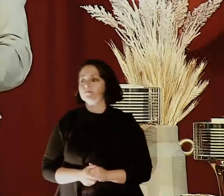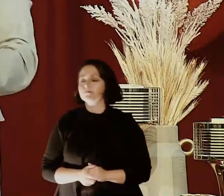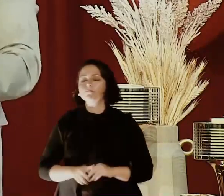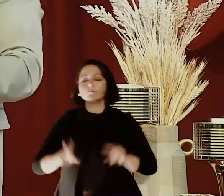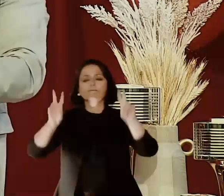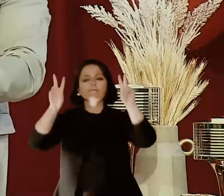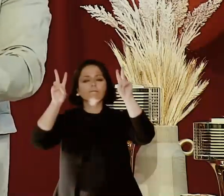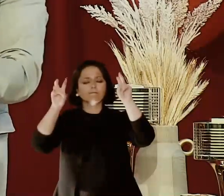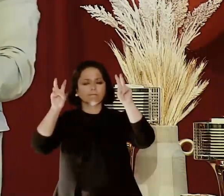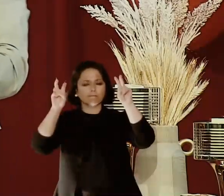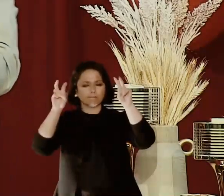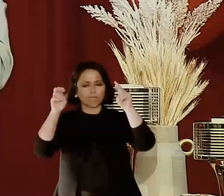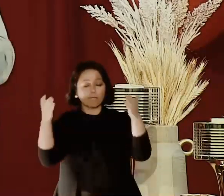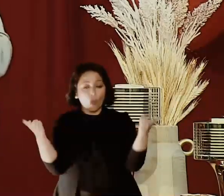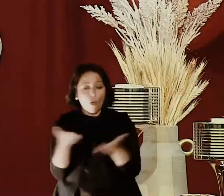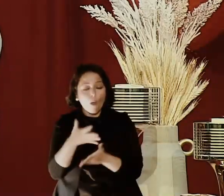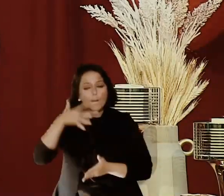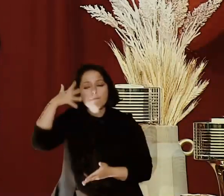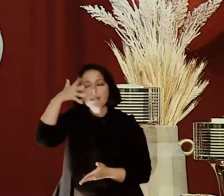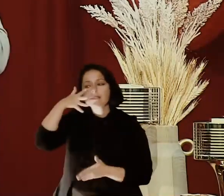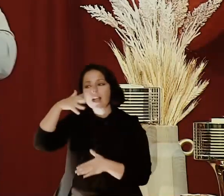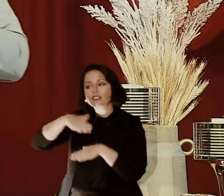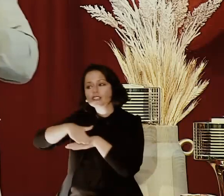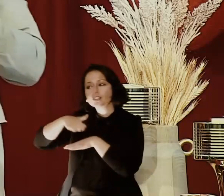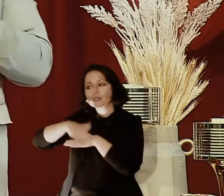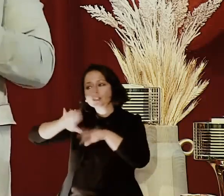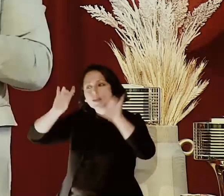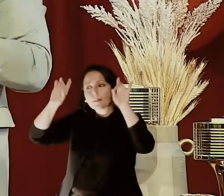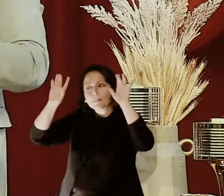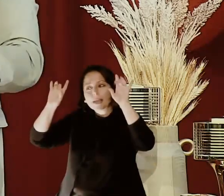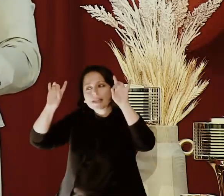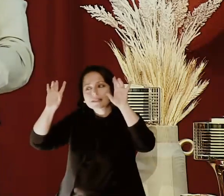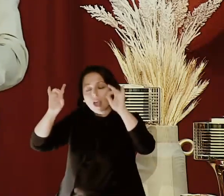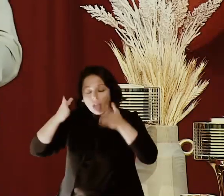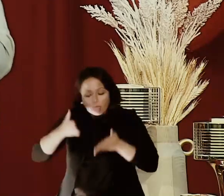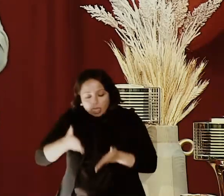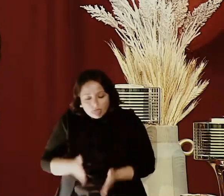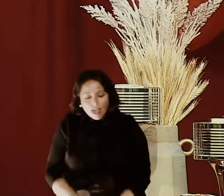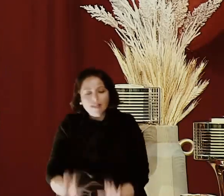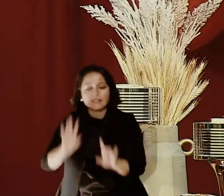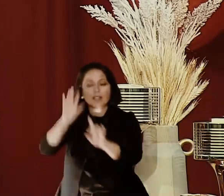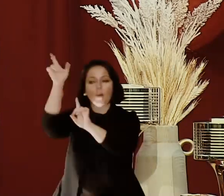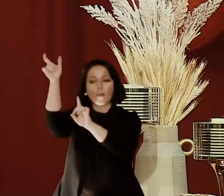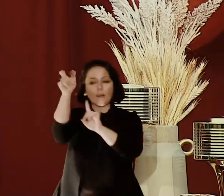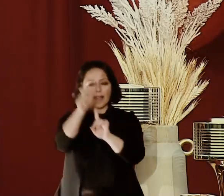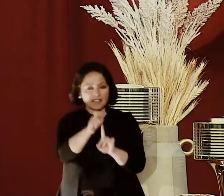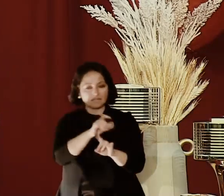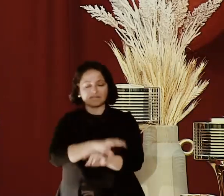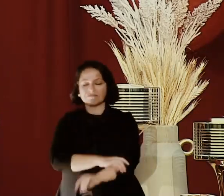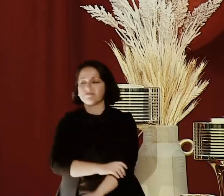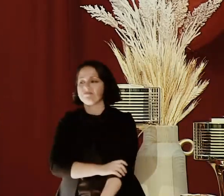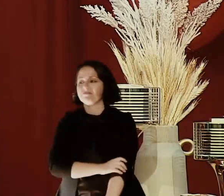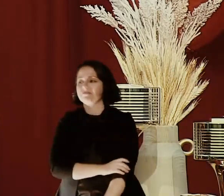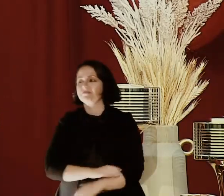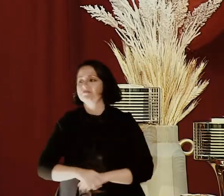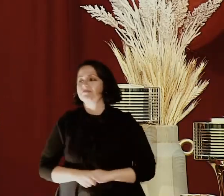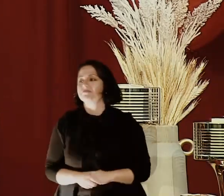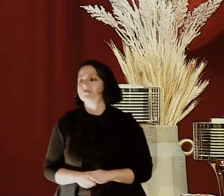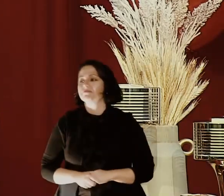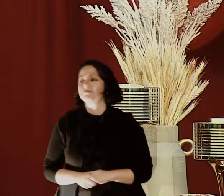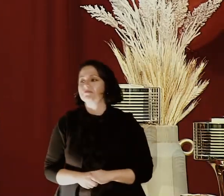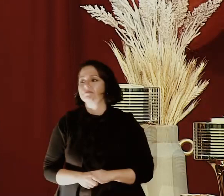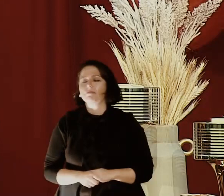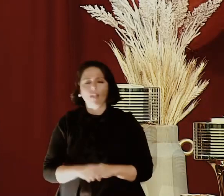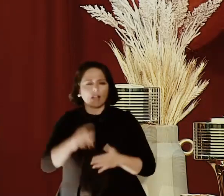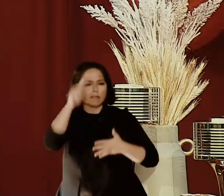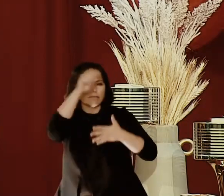O tema da nossa mensagem dessa noite, queridos, é Nasceu o Rei. E